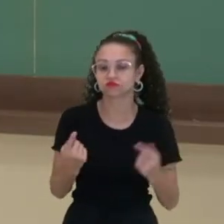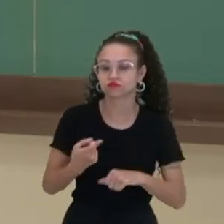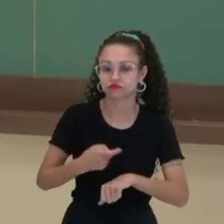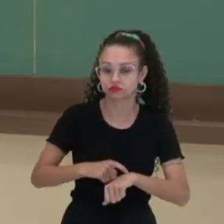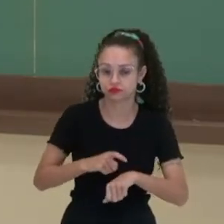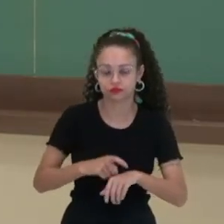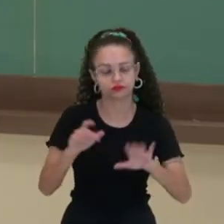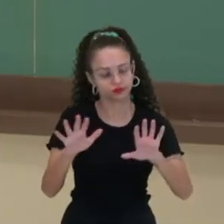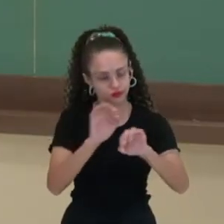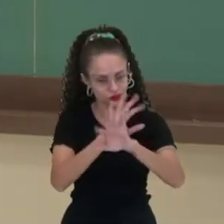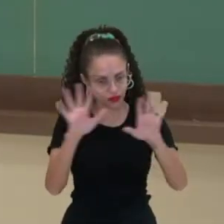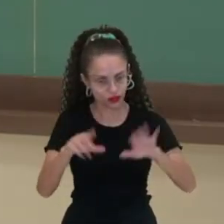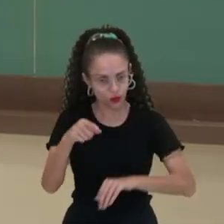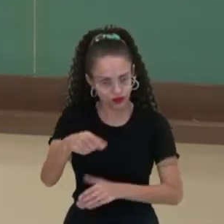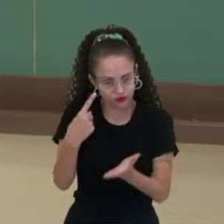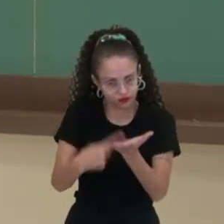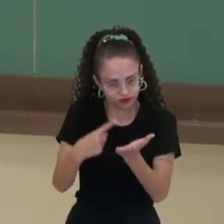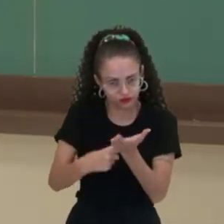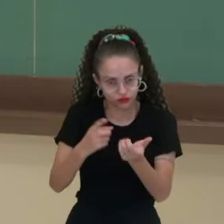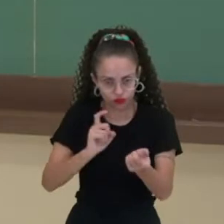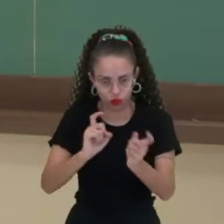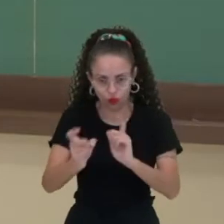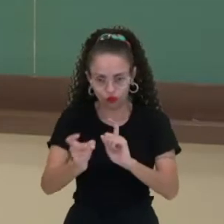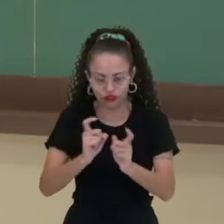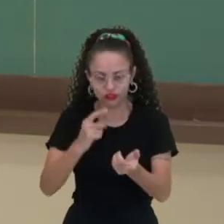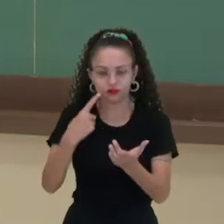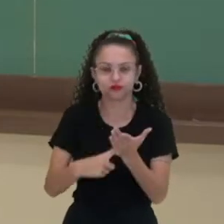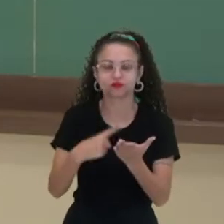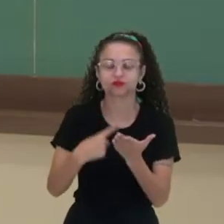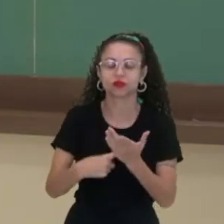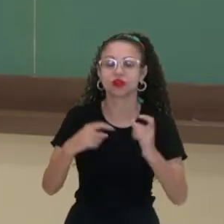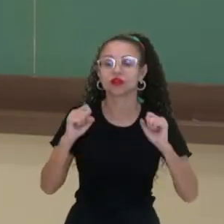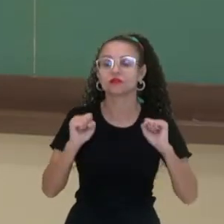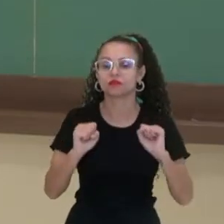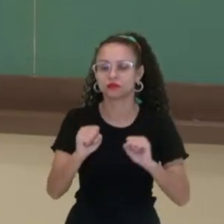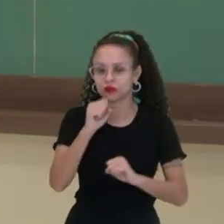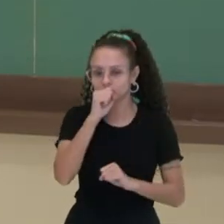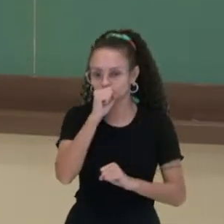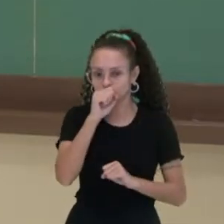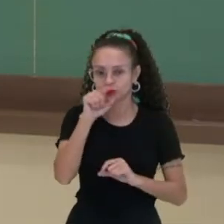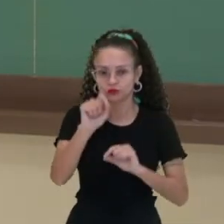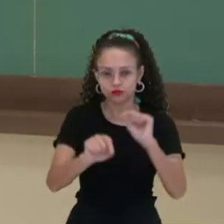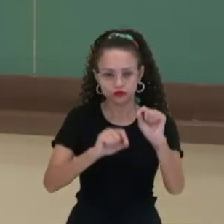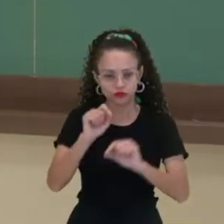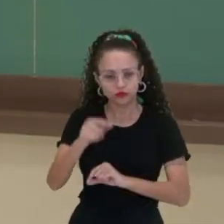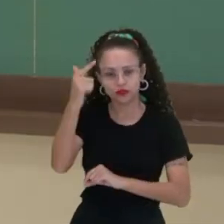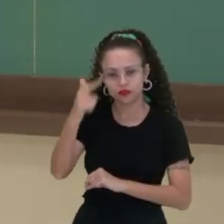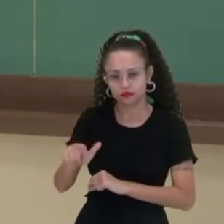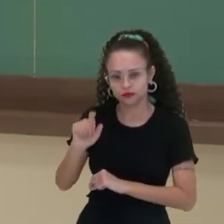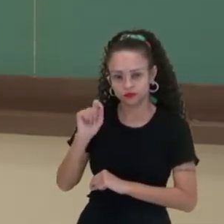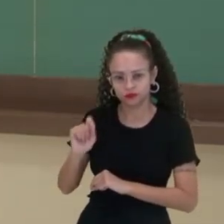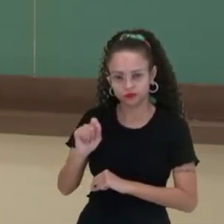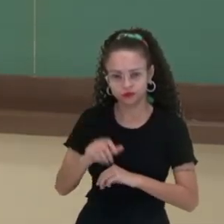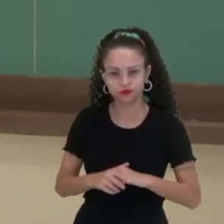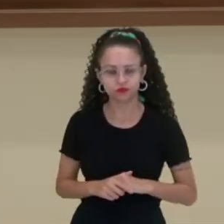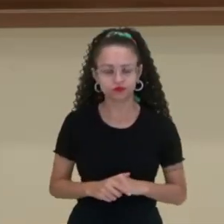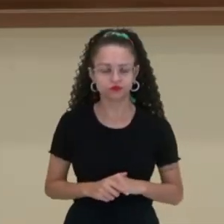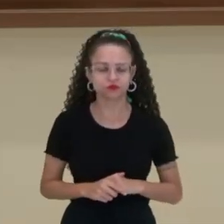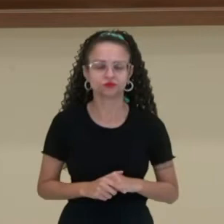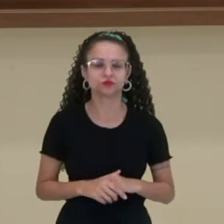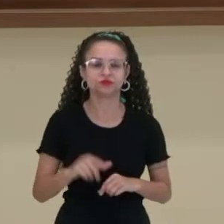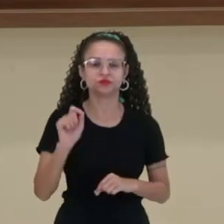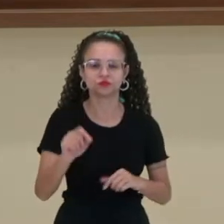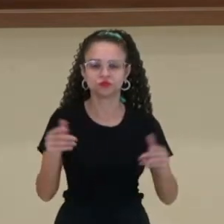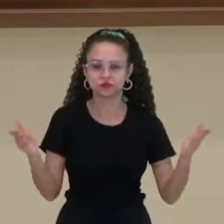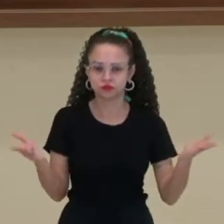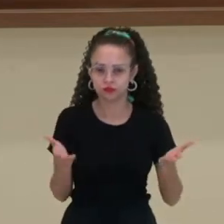É claro que essas convenções, essas reuniões, elas podem ser revistas, inclusive. Aliás, fala-se que